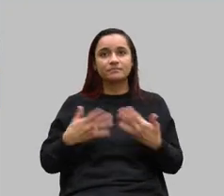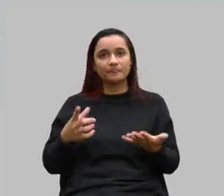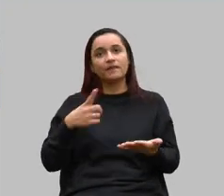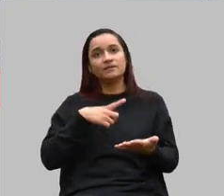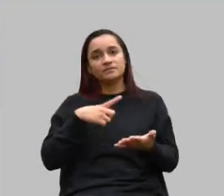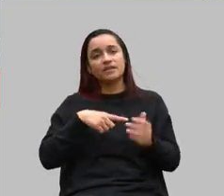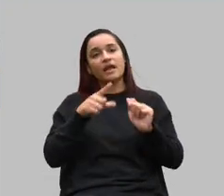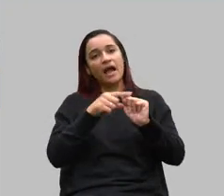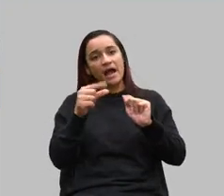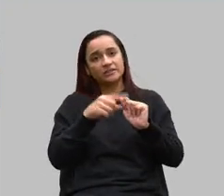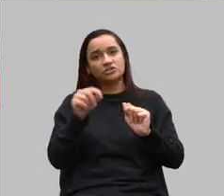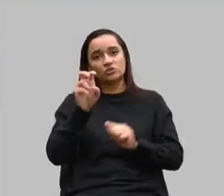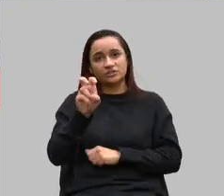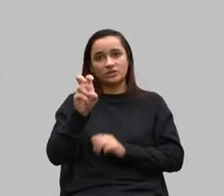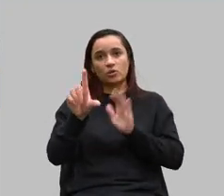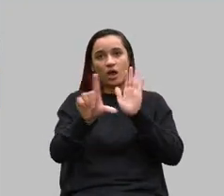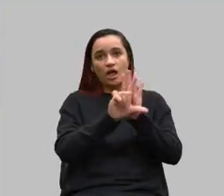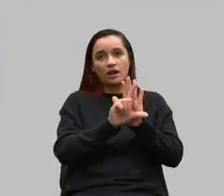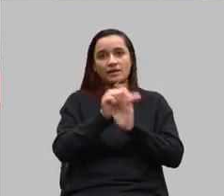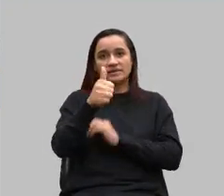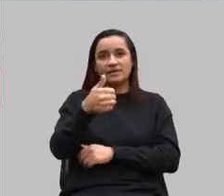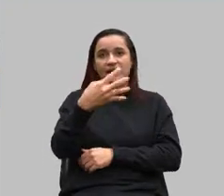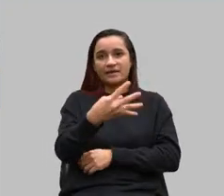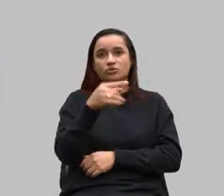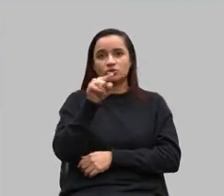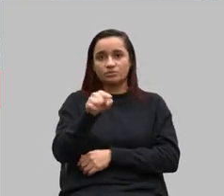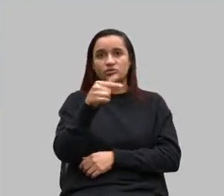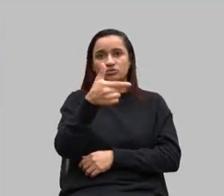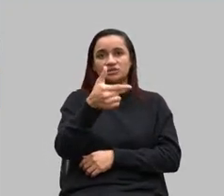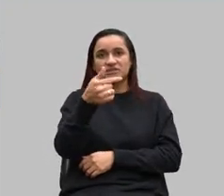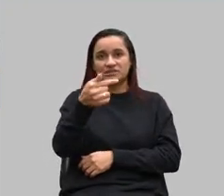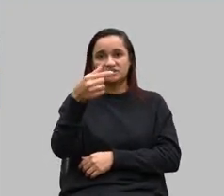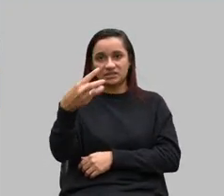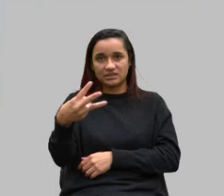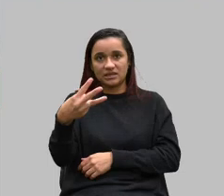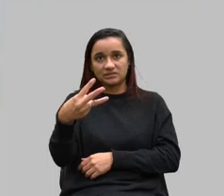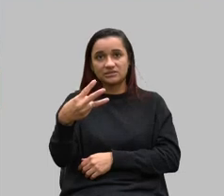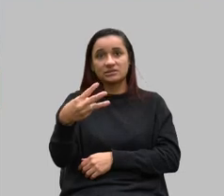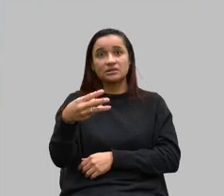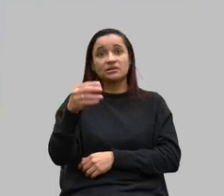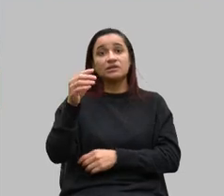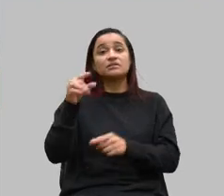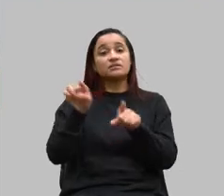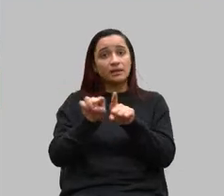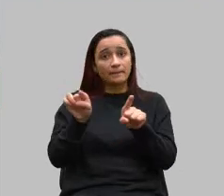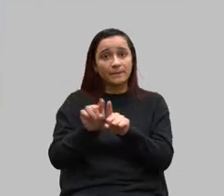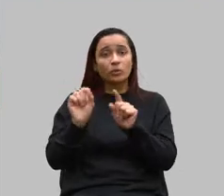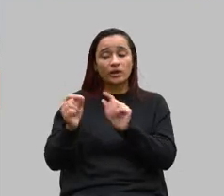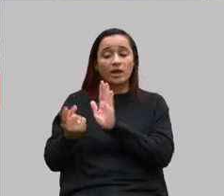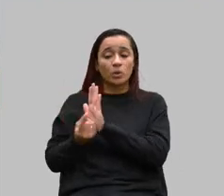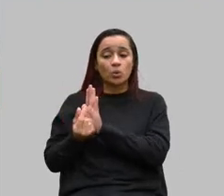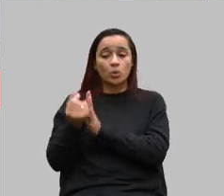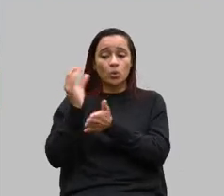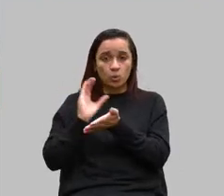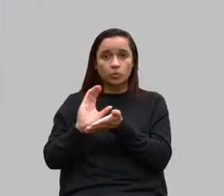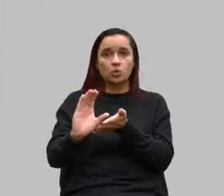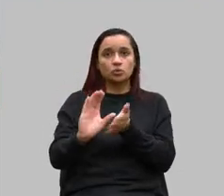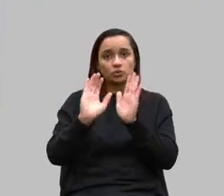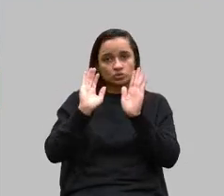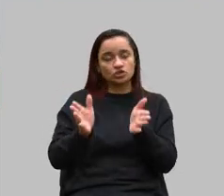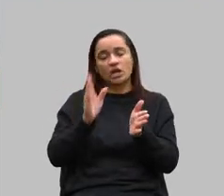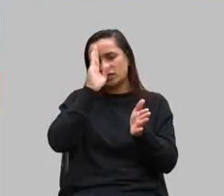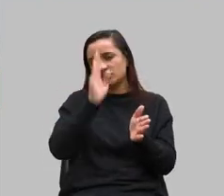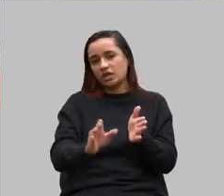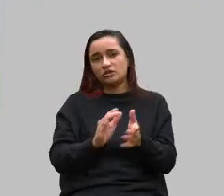5 da Lei 14000 do 273 e o fundo que foi bem mencionado E aí